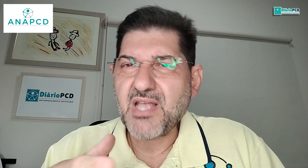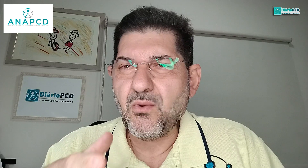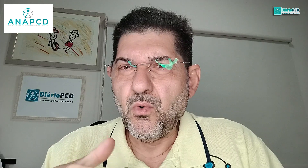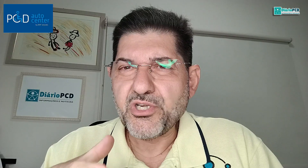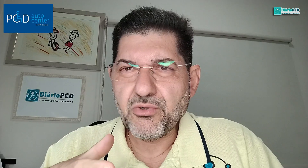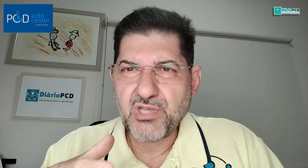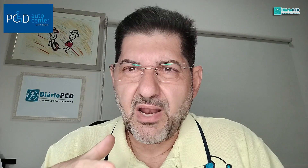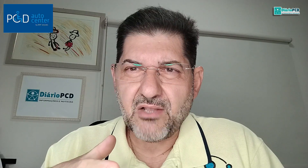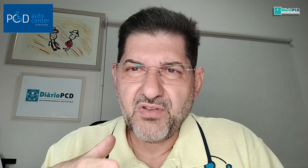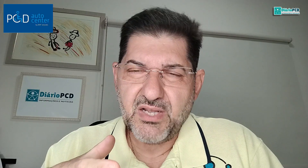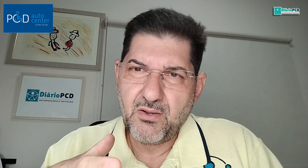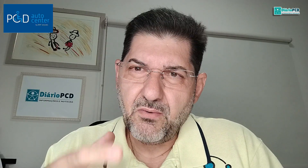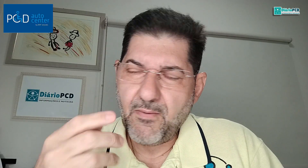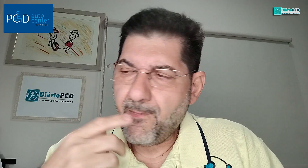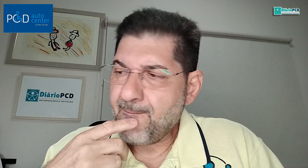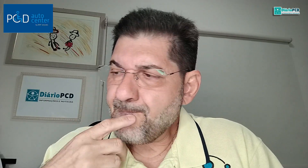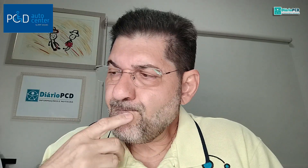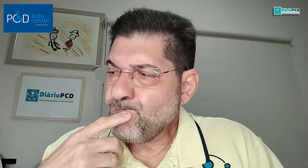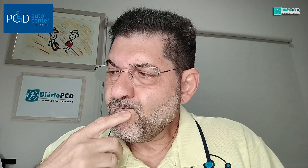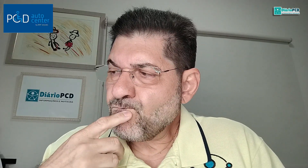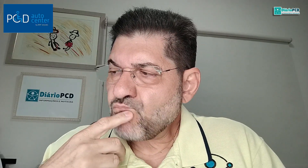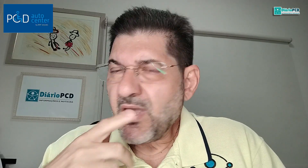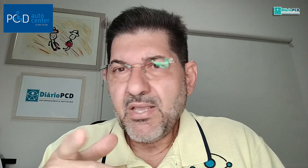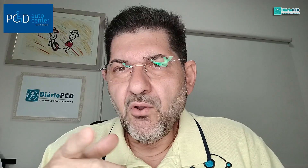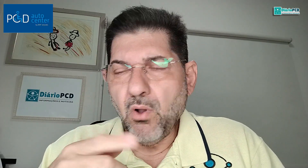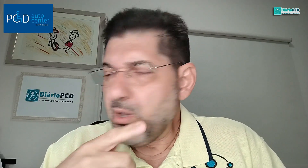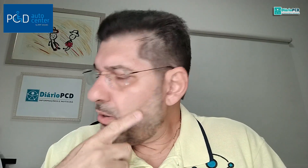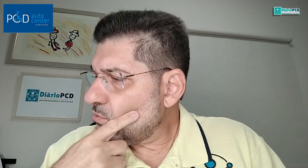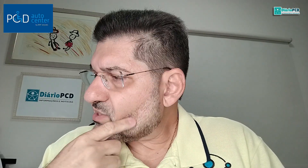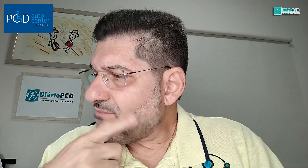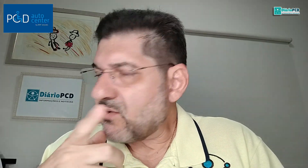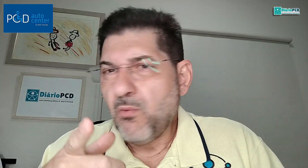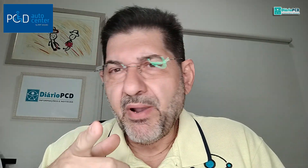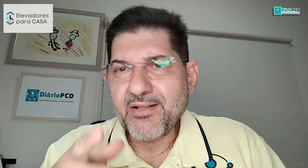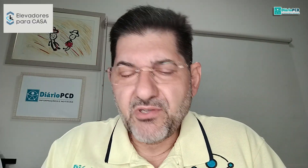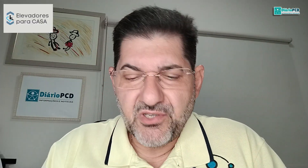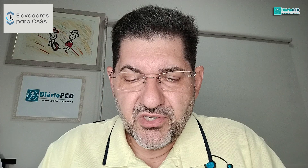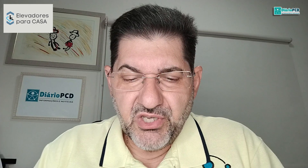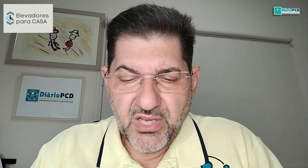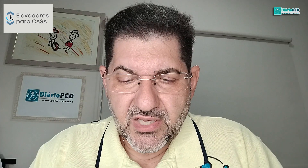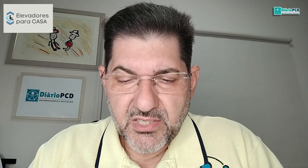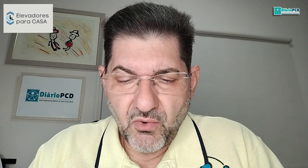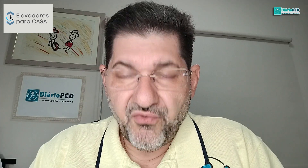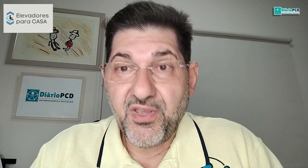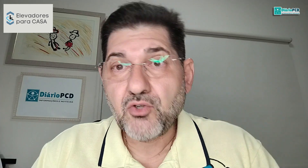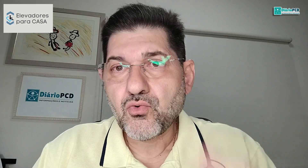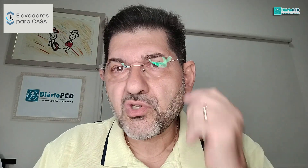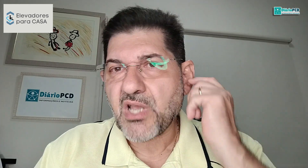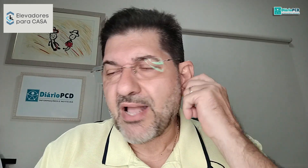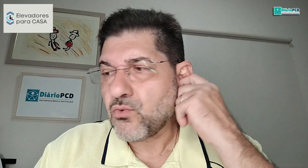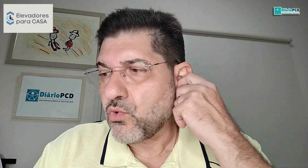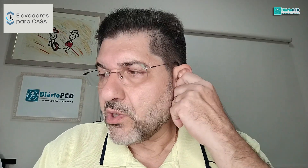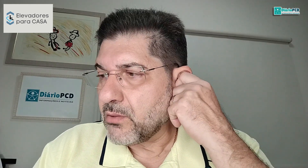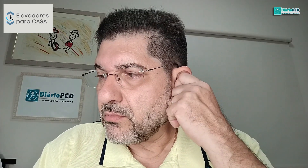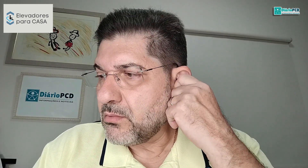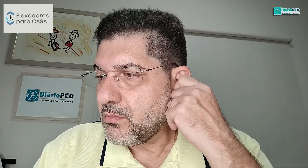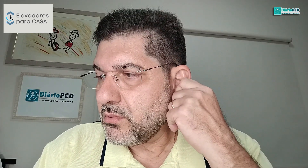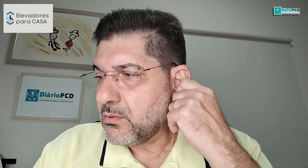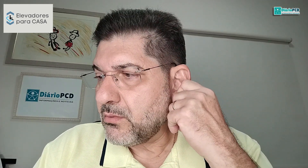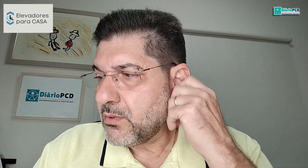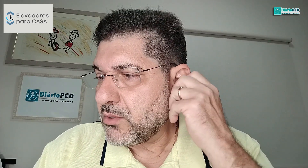se manifestaram hoje no Senado Federal. E eu estava acompanhando esses dias o vídeo do